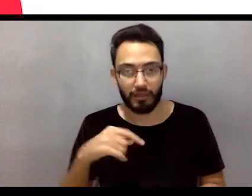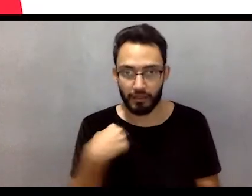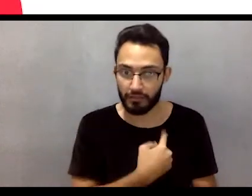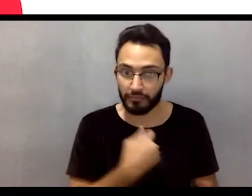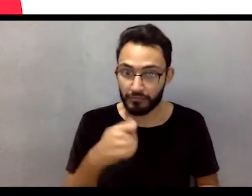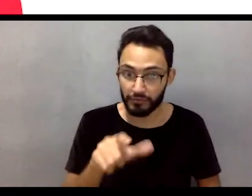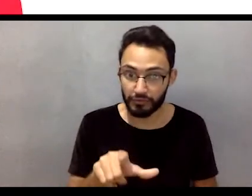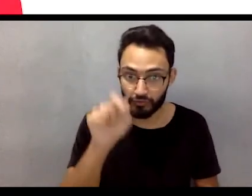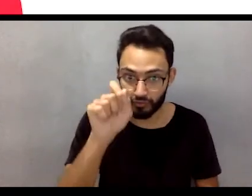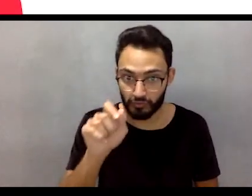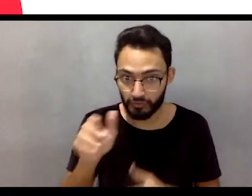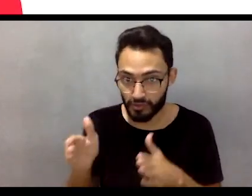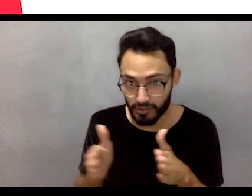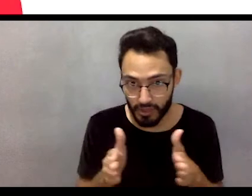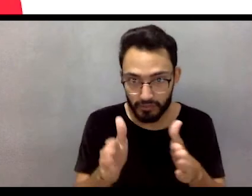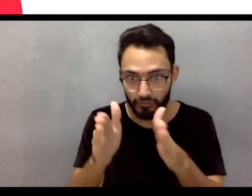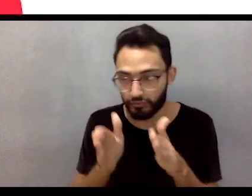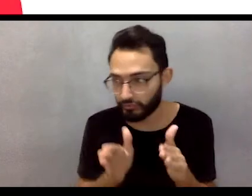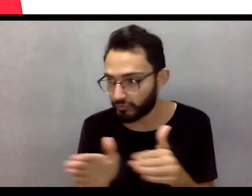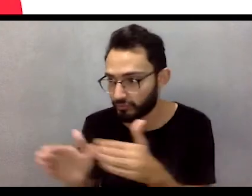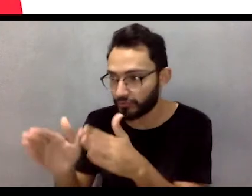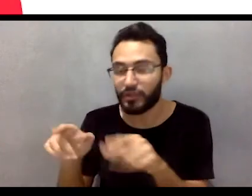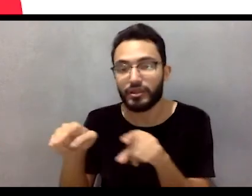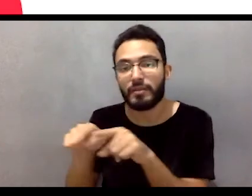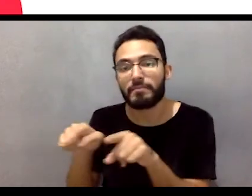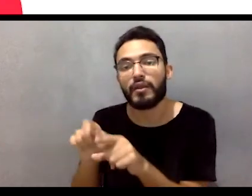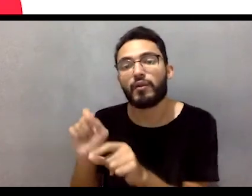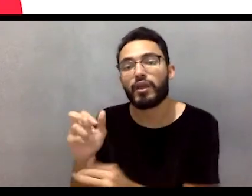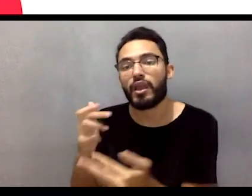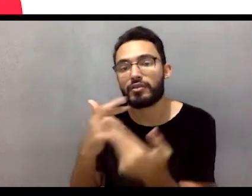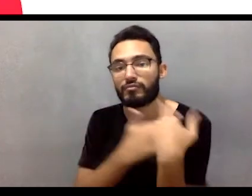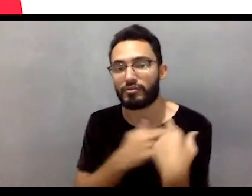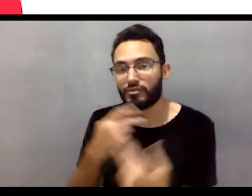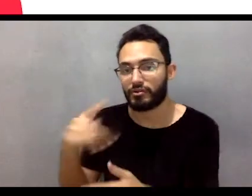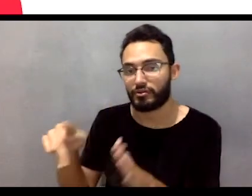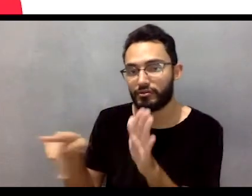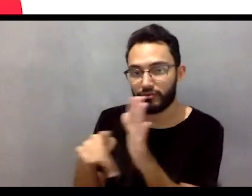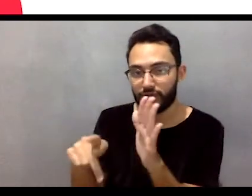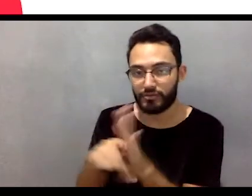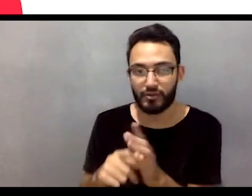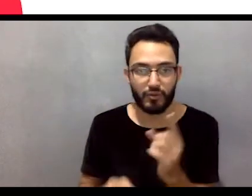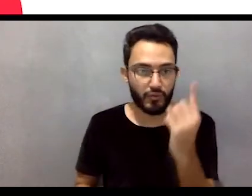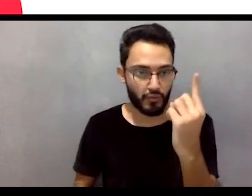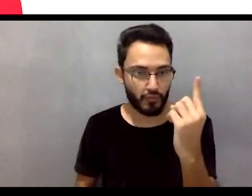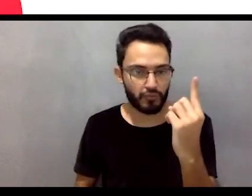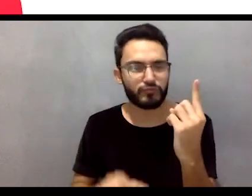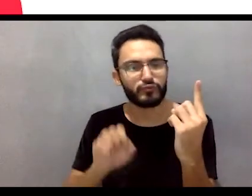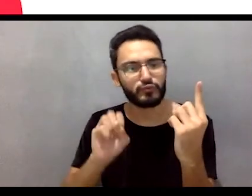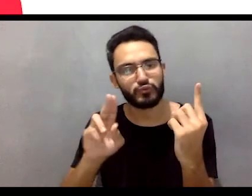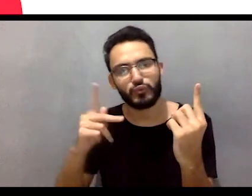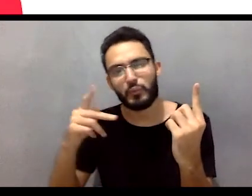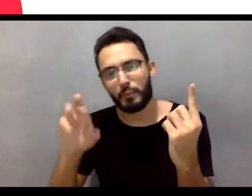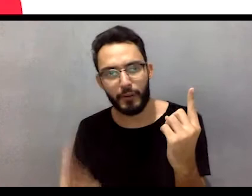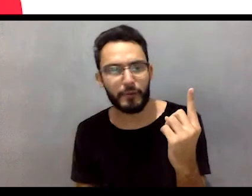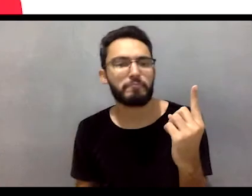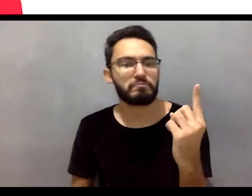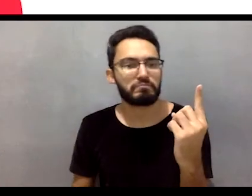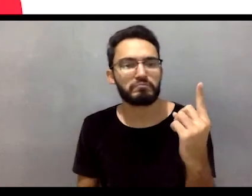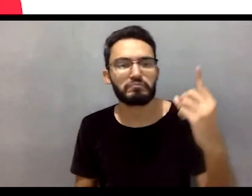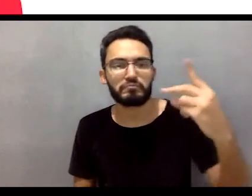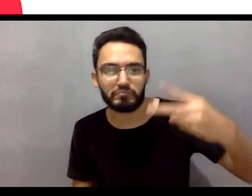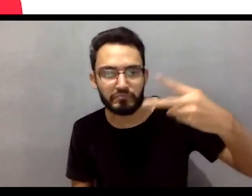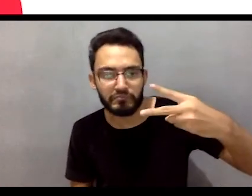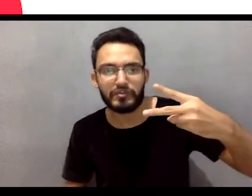define o direcionador e a gente define o peso dele. Ah, então o direcionador 1 é super, o direcionador 2